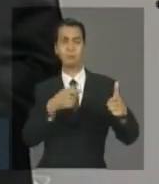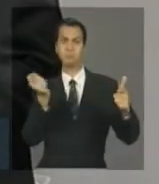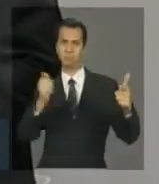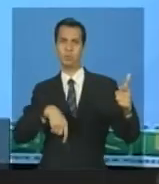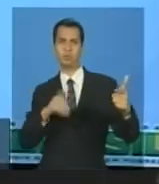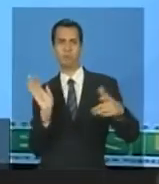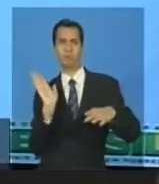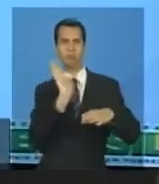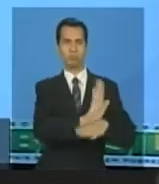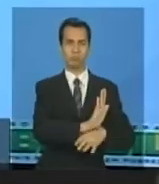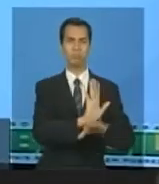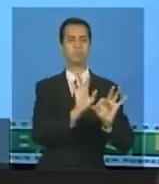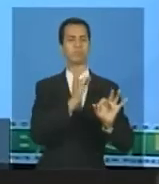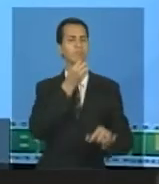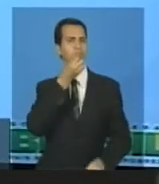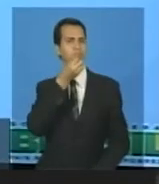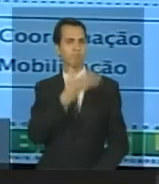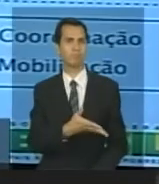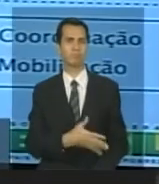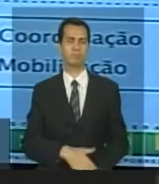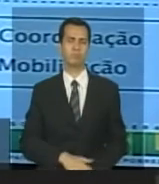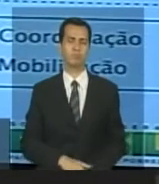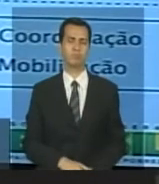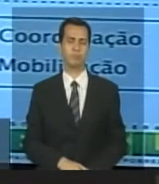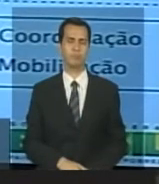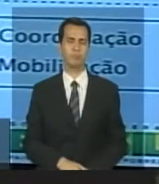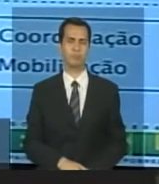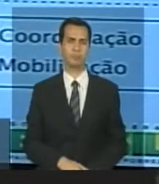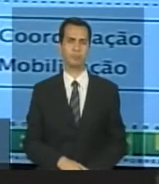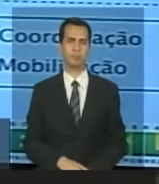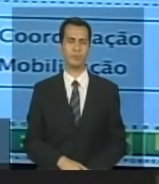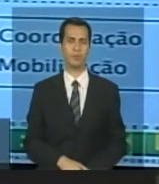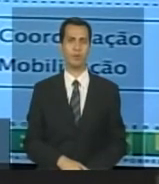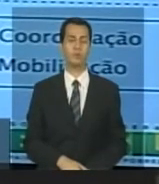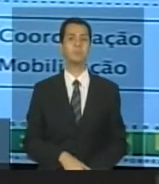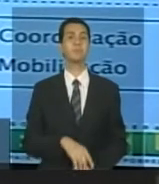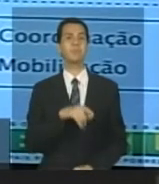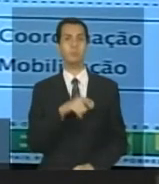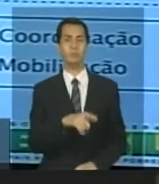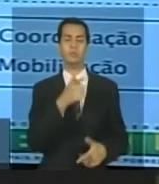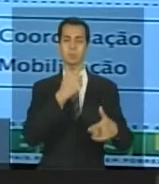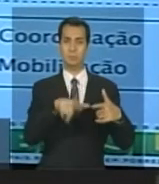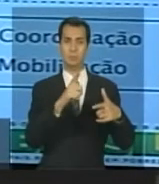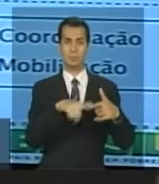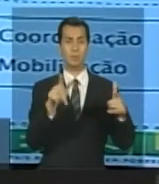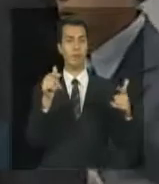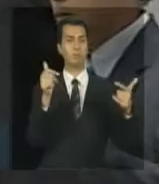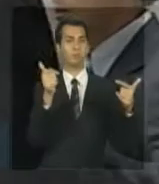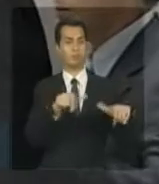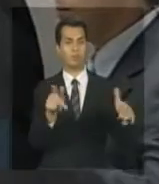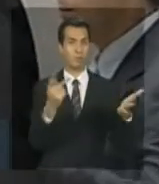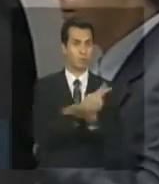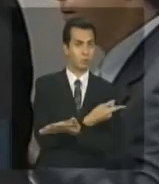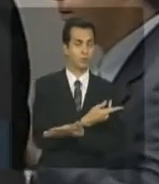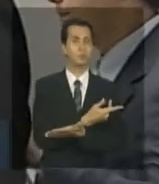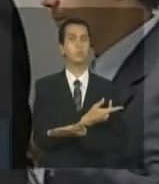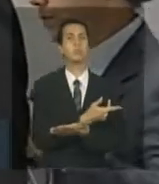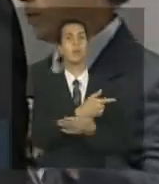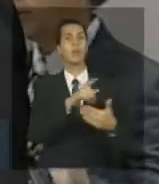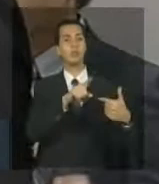eficaz próximo no no pós-desastre O que é a situação continua gerando informações